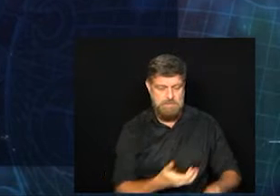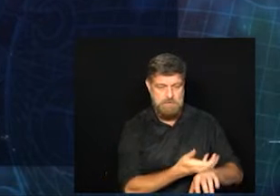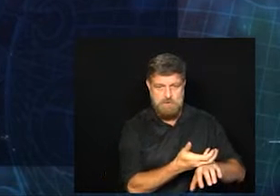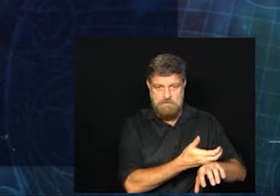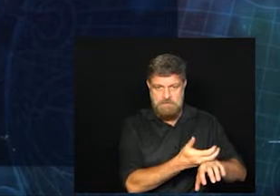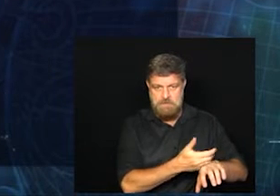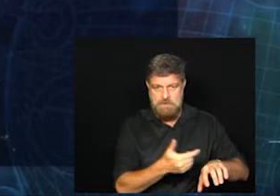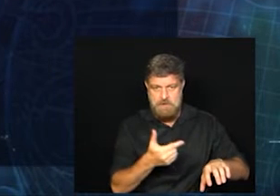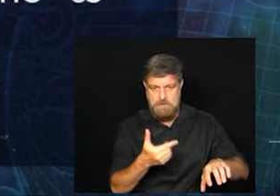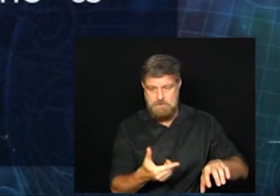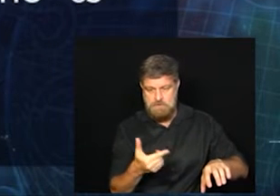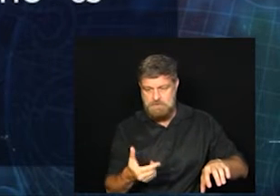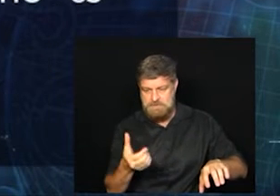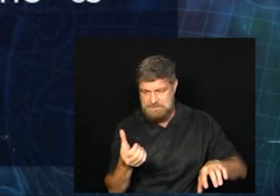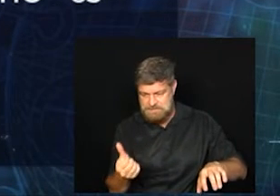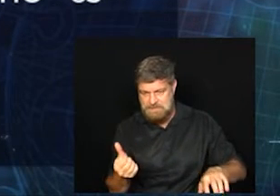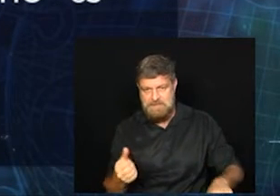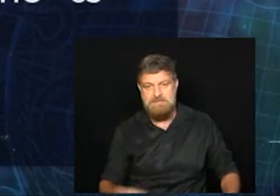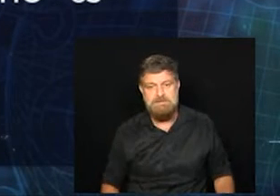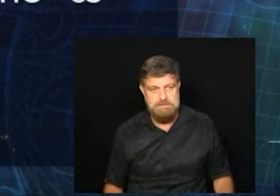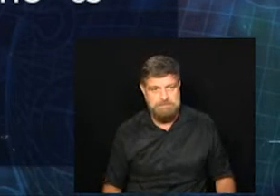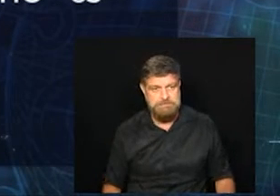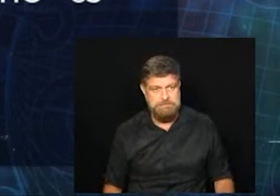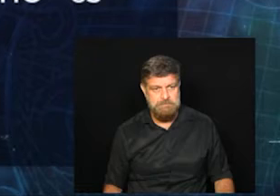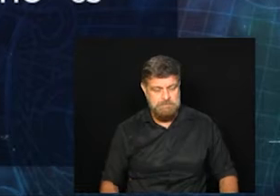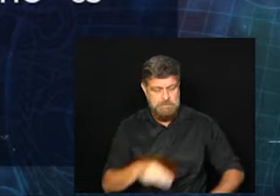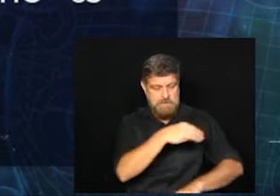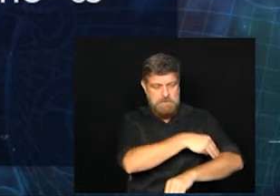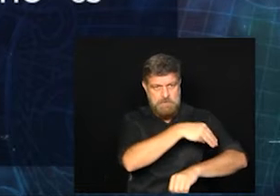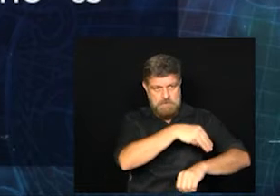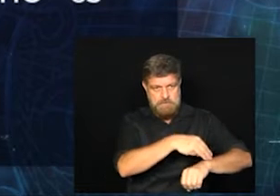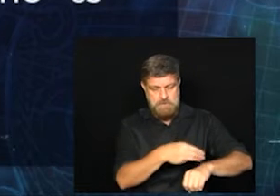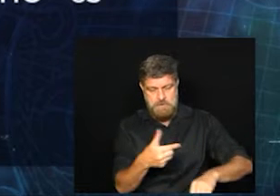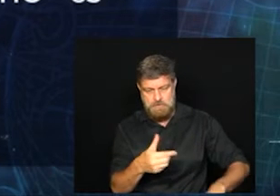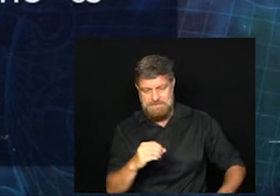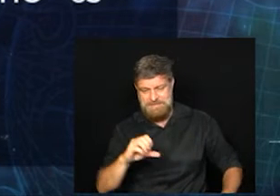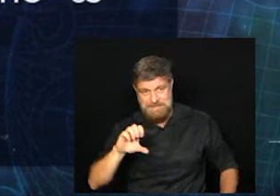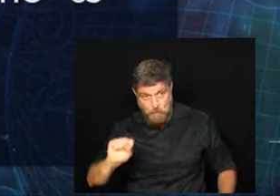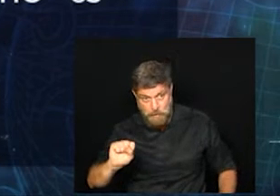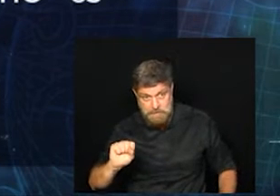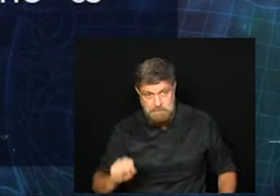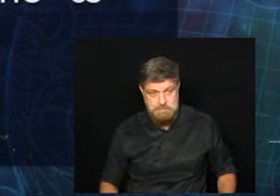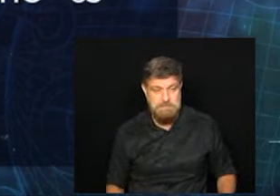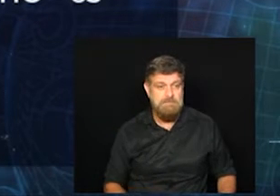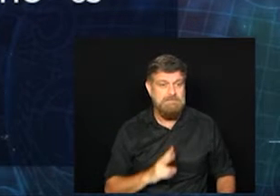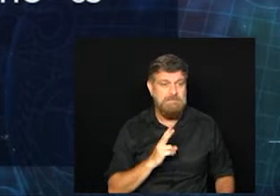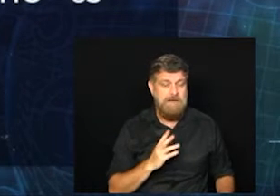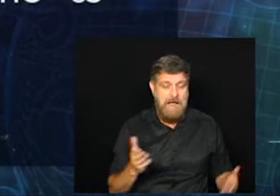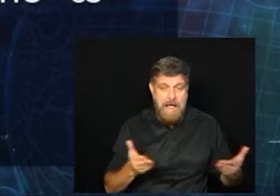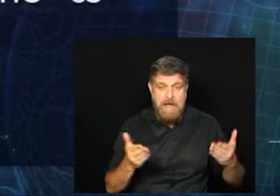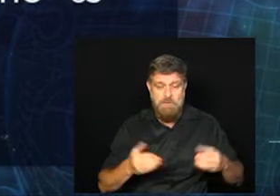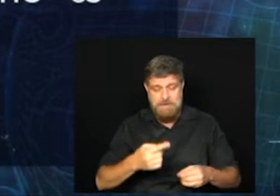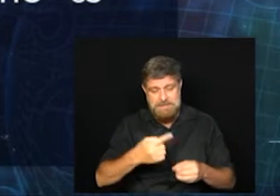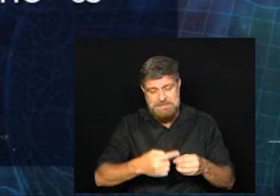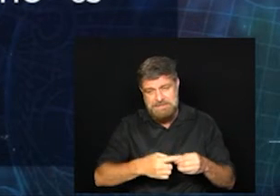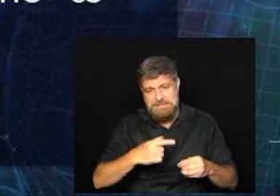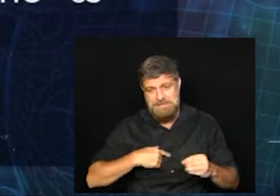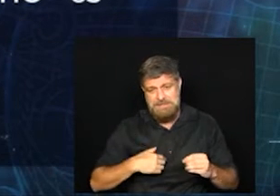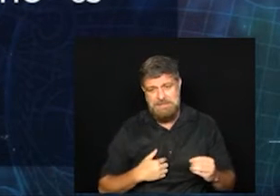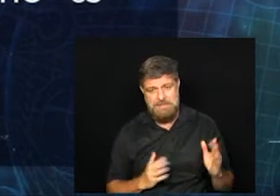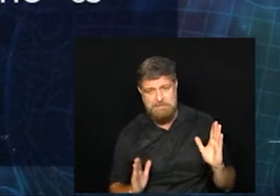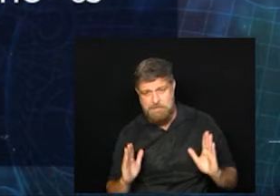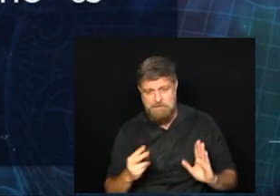Odessa, 226 óbitos devido à Covid, Montemor, 208. Agora, os municípios que têm